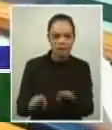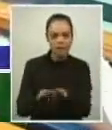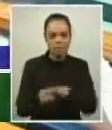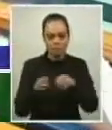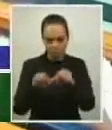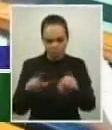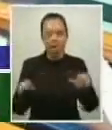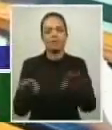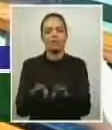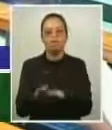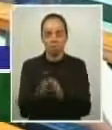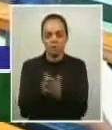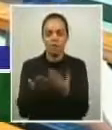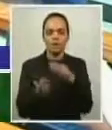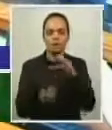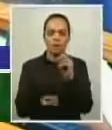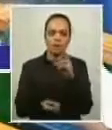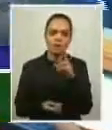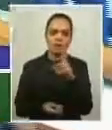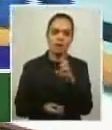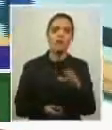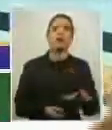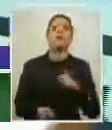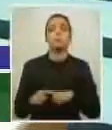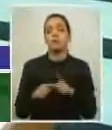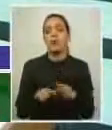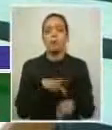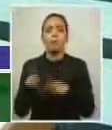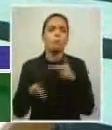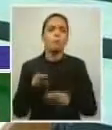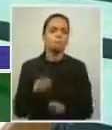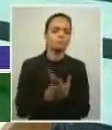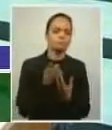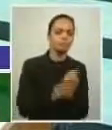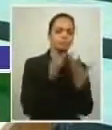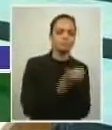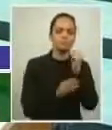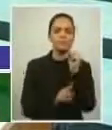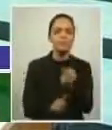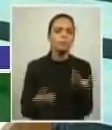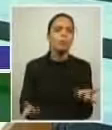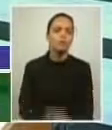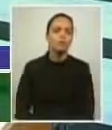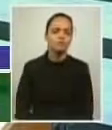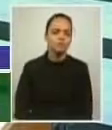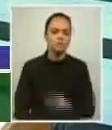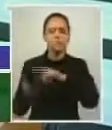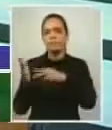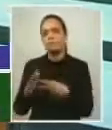cordel Porque o povo produz símbolos significados